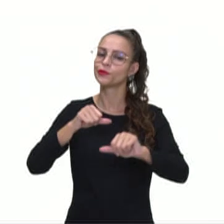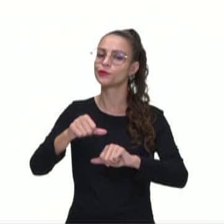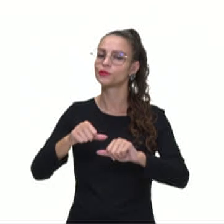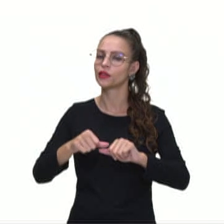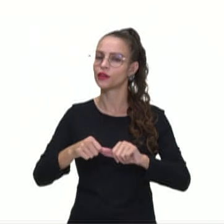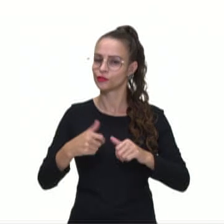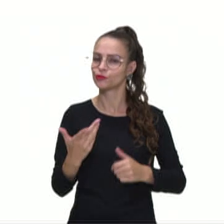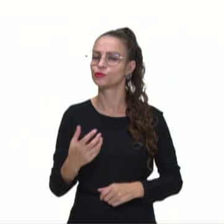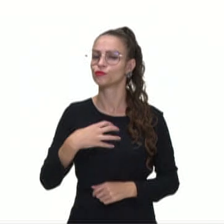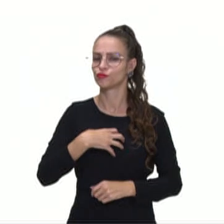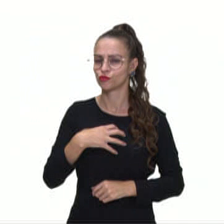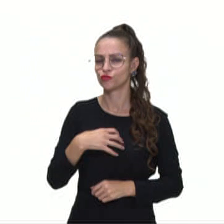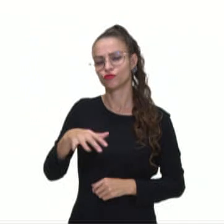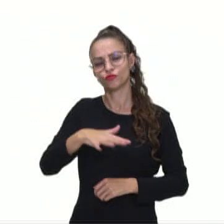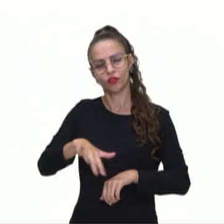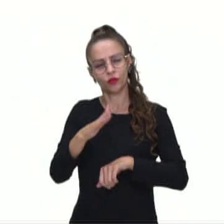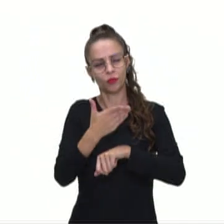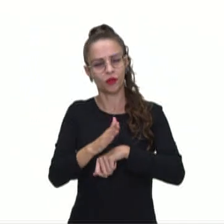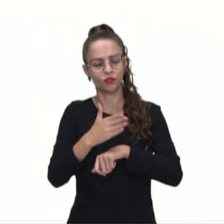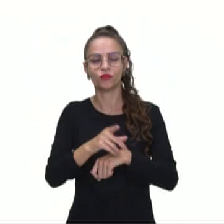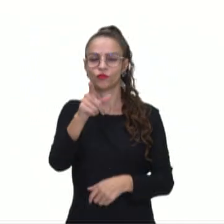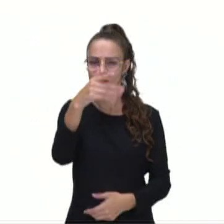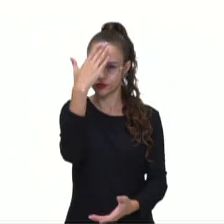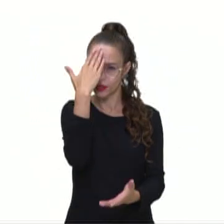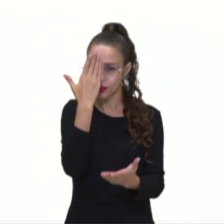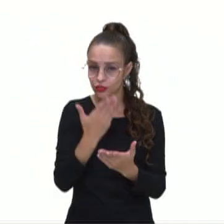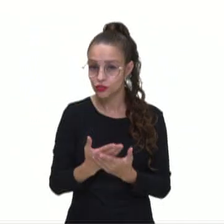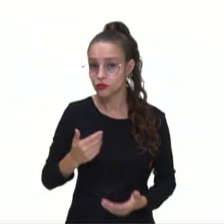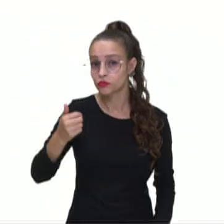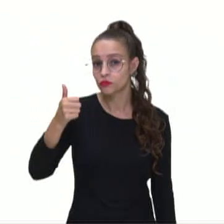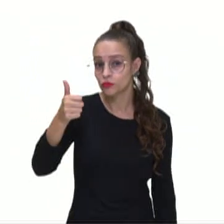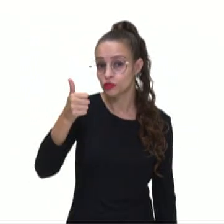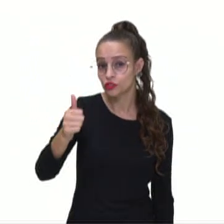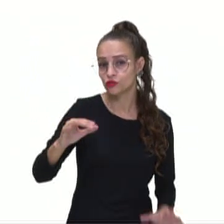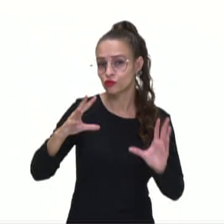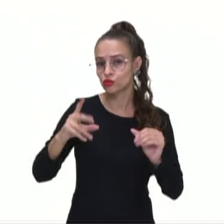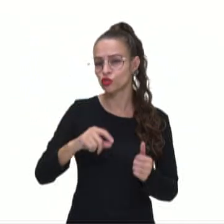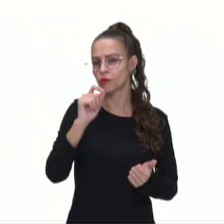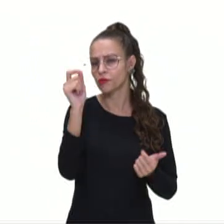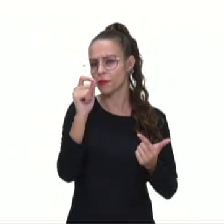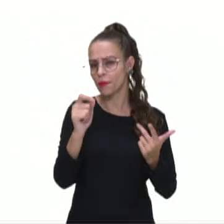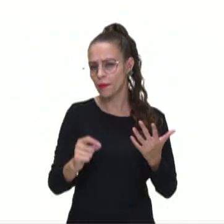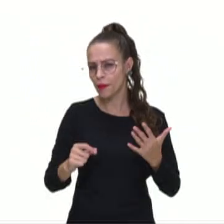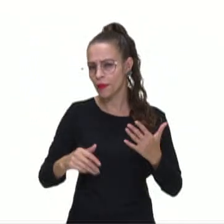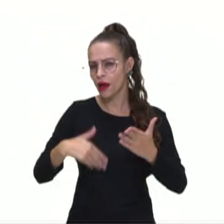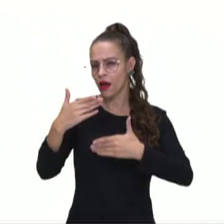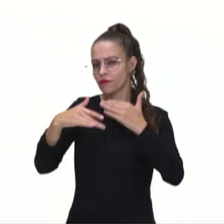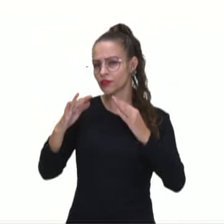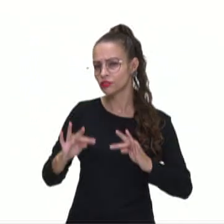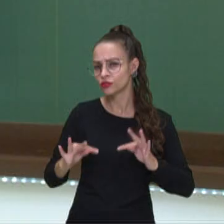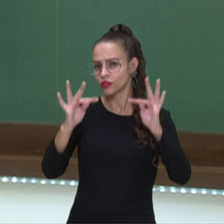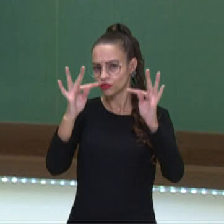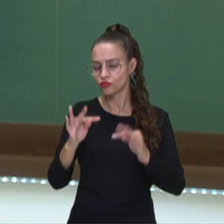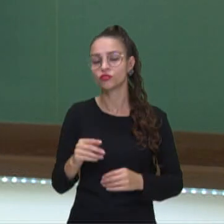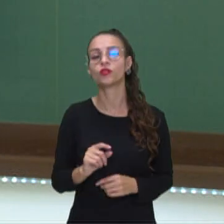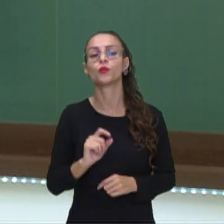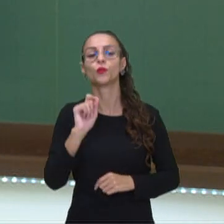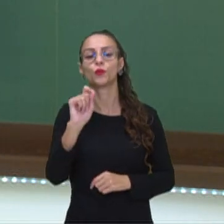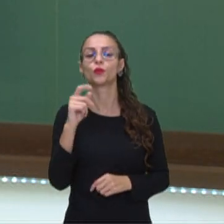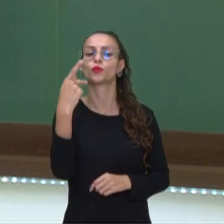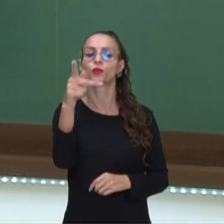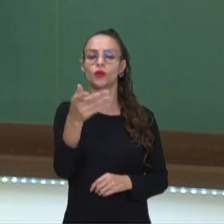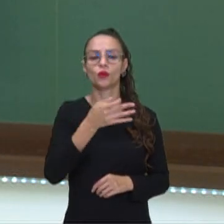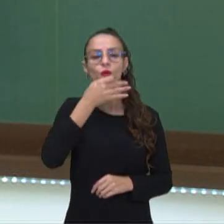dos atletas. Você acredita ser positivo todos esses avanços para o esporte em si? Qual é a